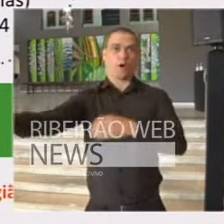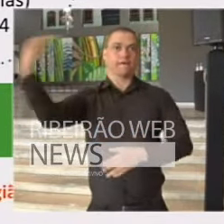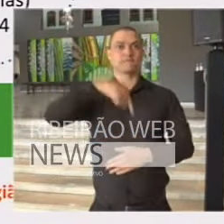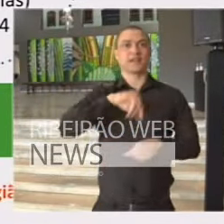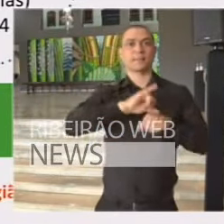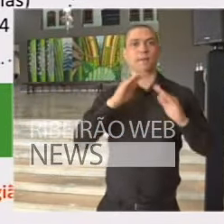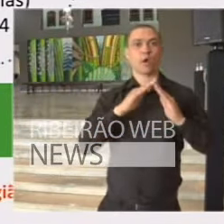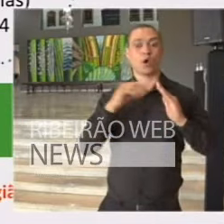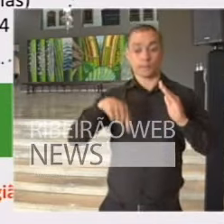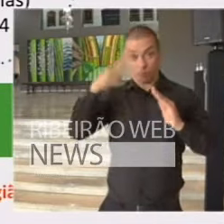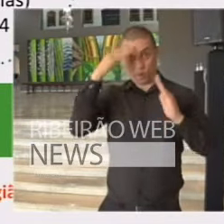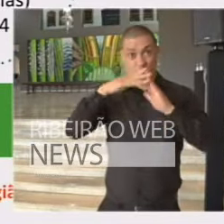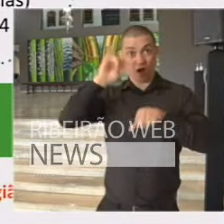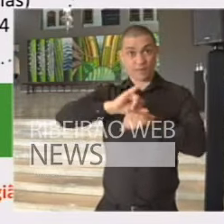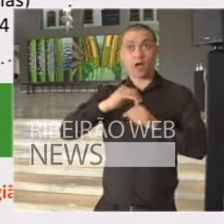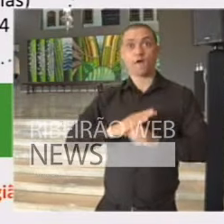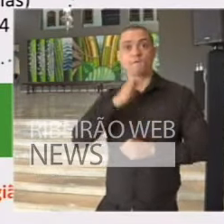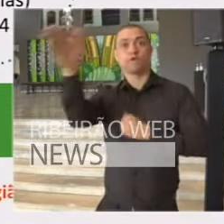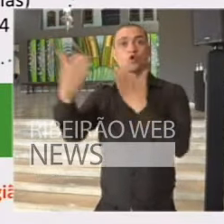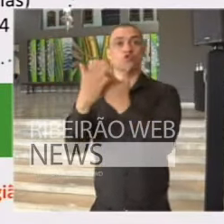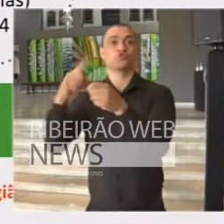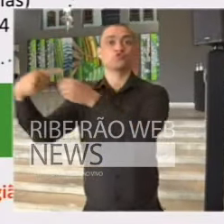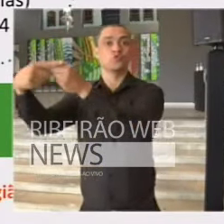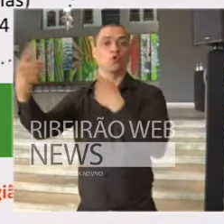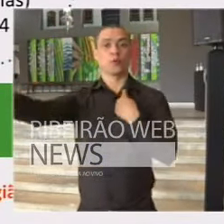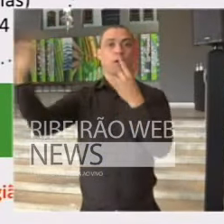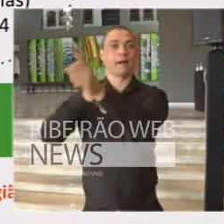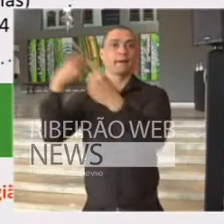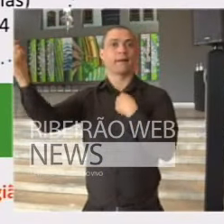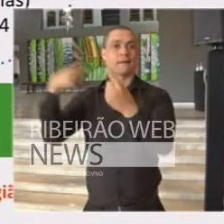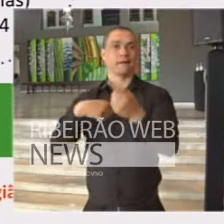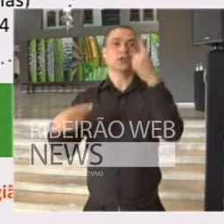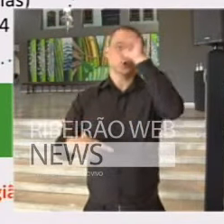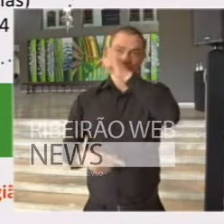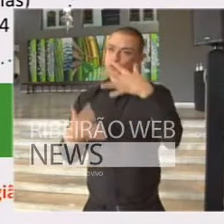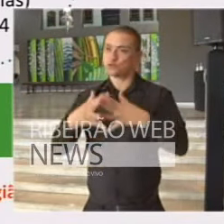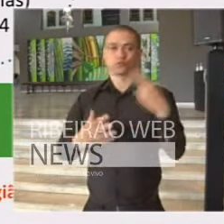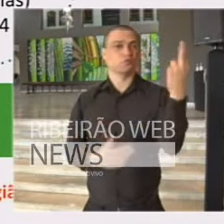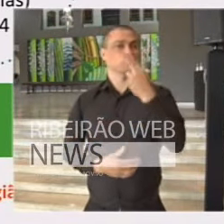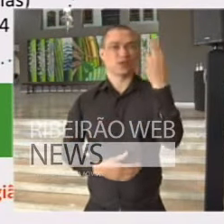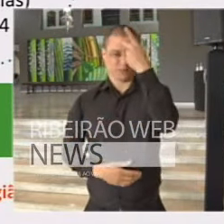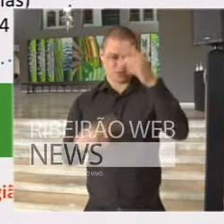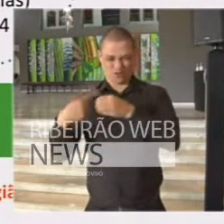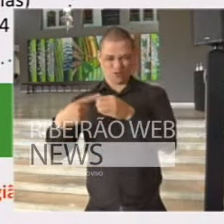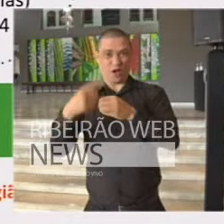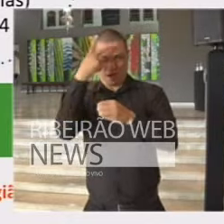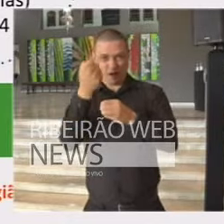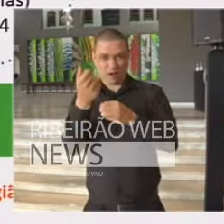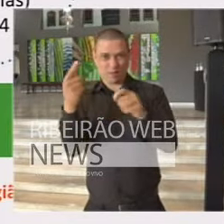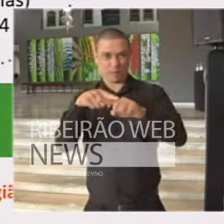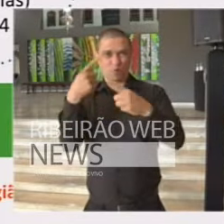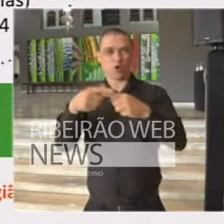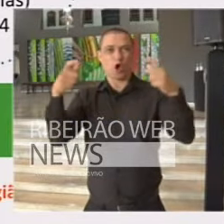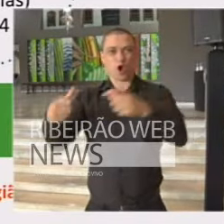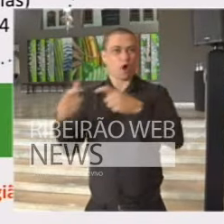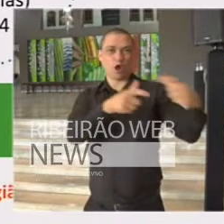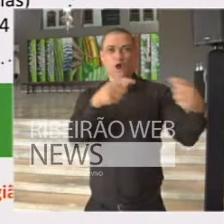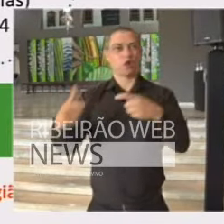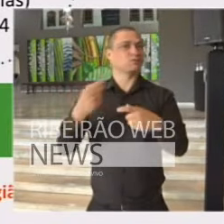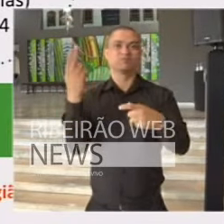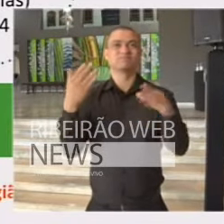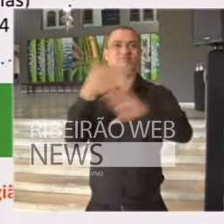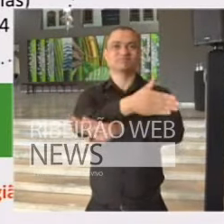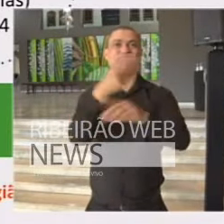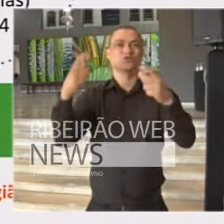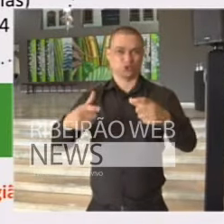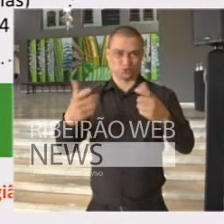capital, da capital mesmo, que vão para o interior, trânsito gigantesco entre municípios, mesmo fora de dentro de